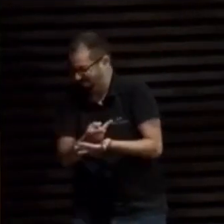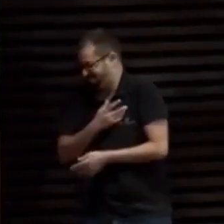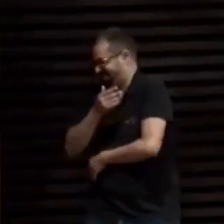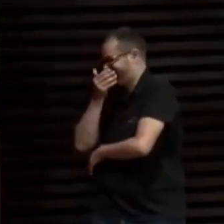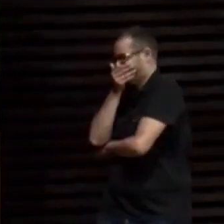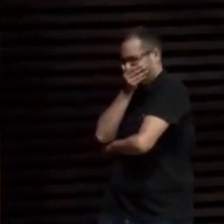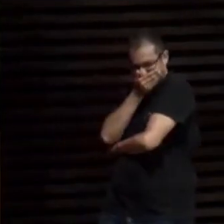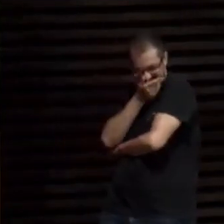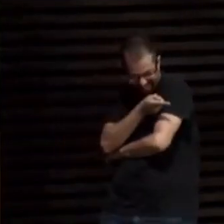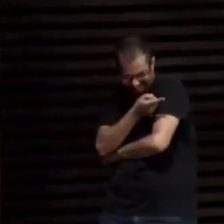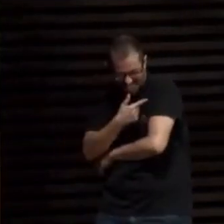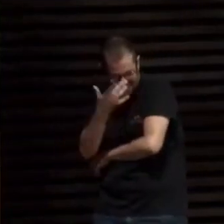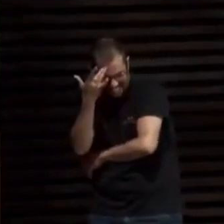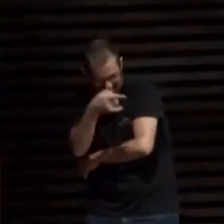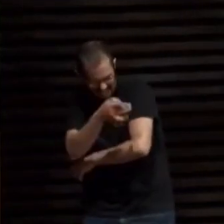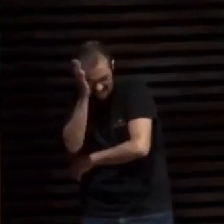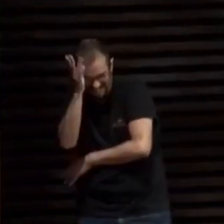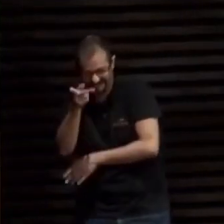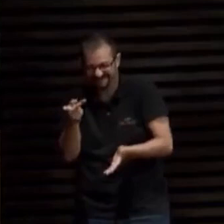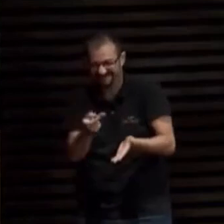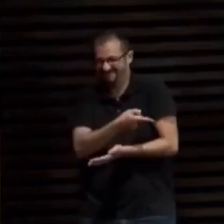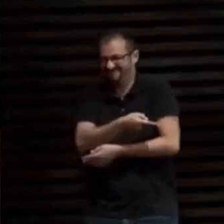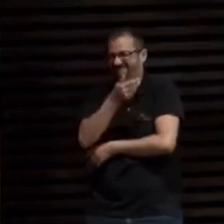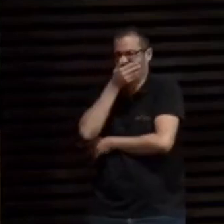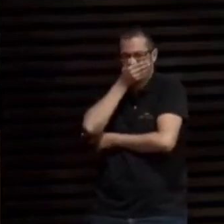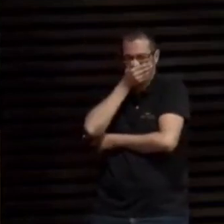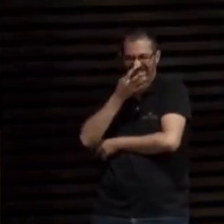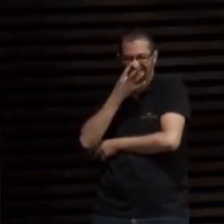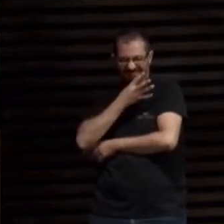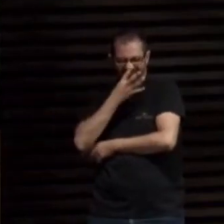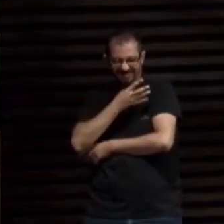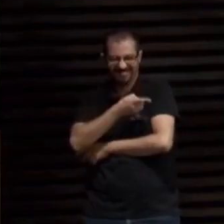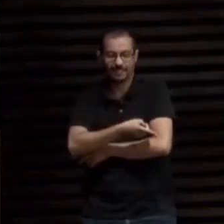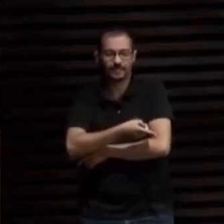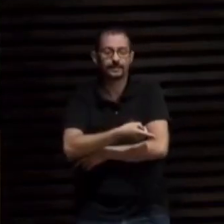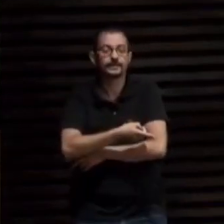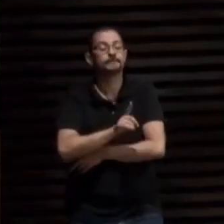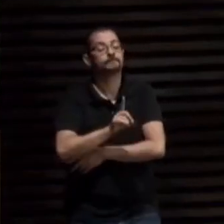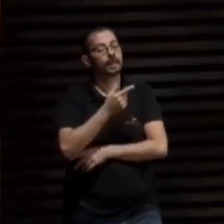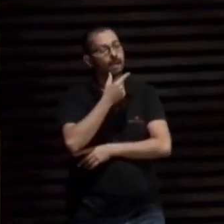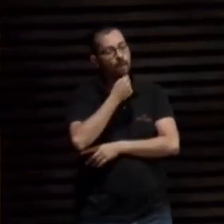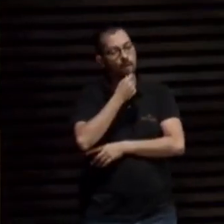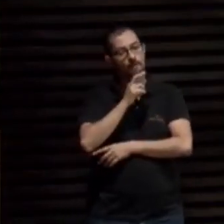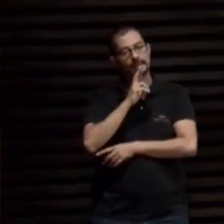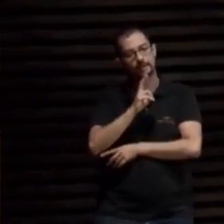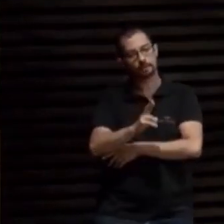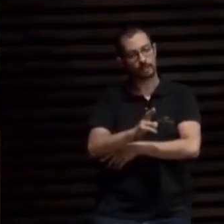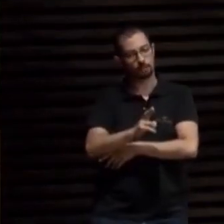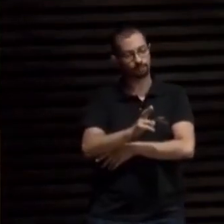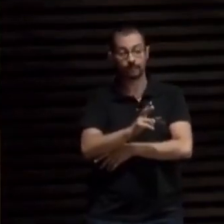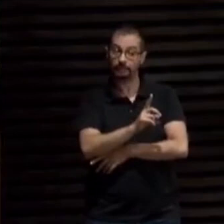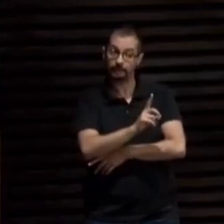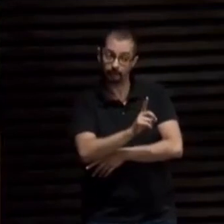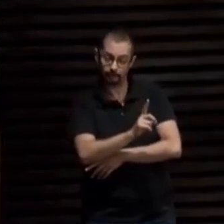já rindo ali, e os outros, e ele disse: não, meu amigo, os mandamentos são